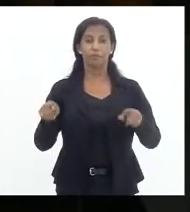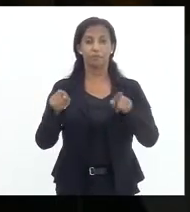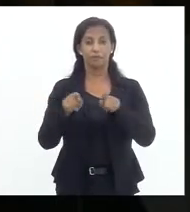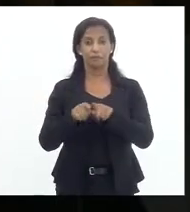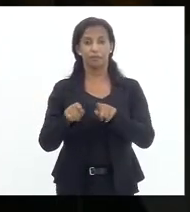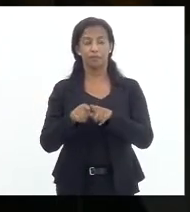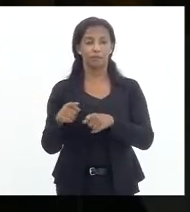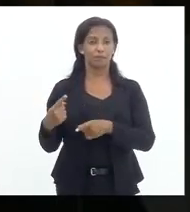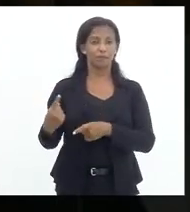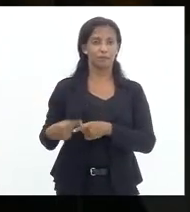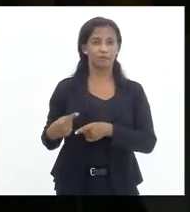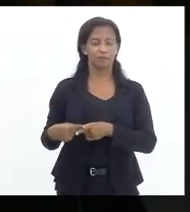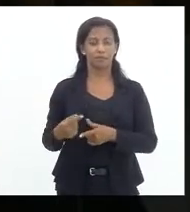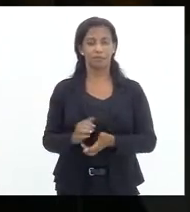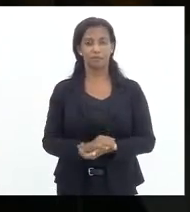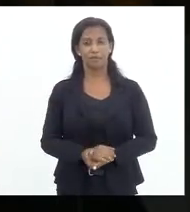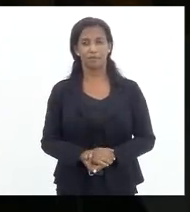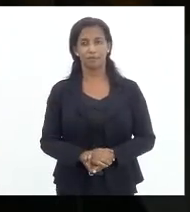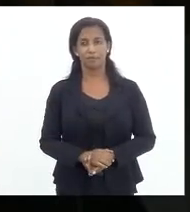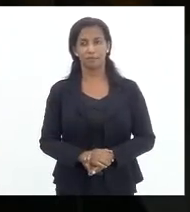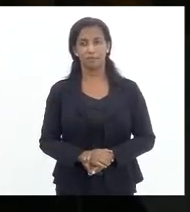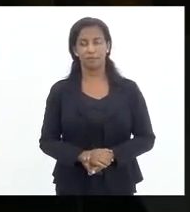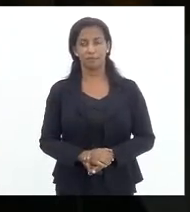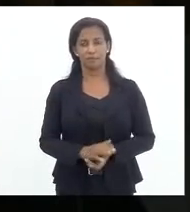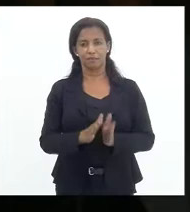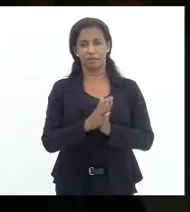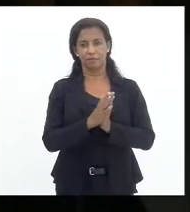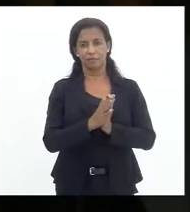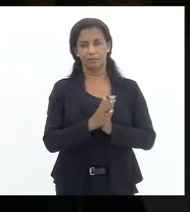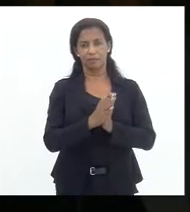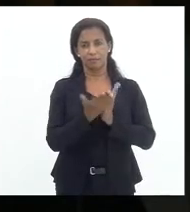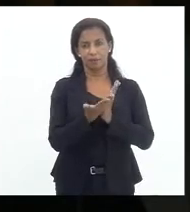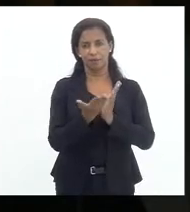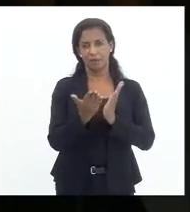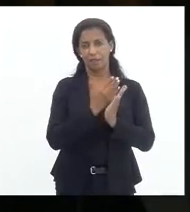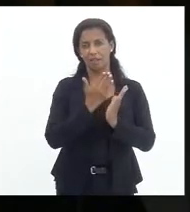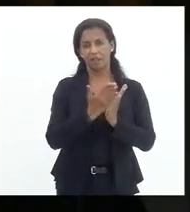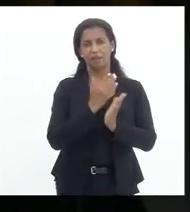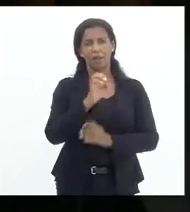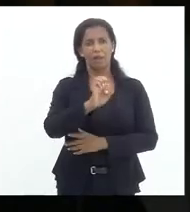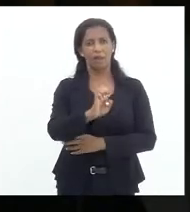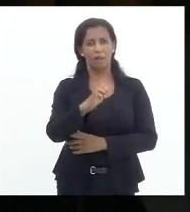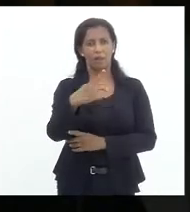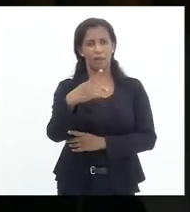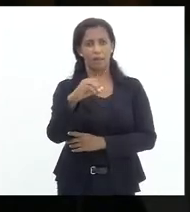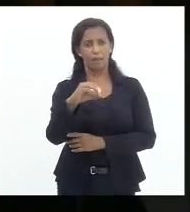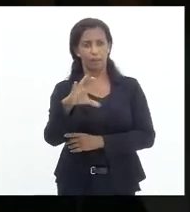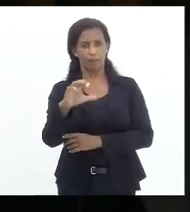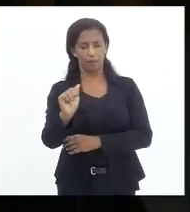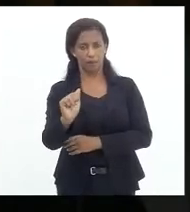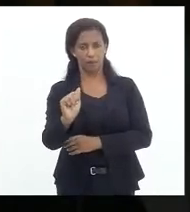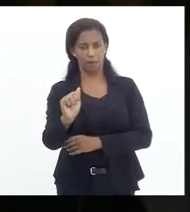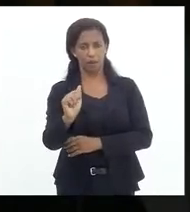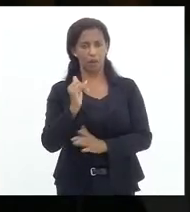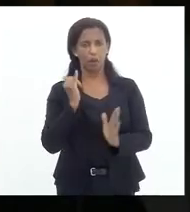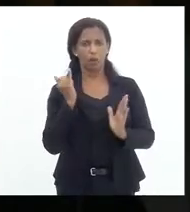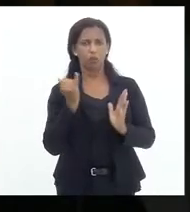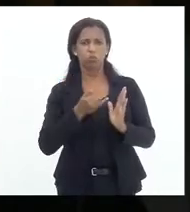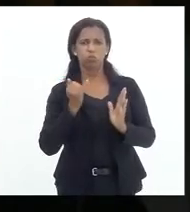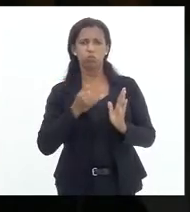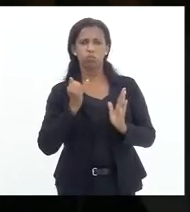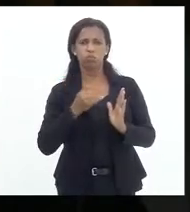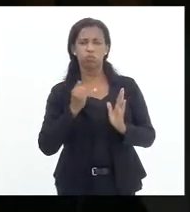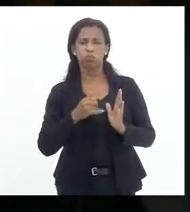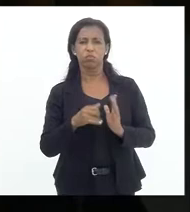porque e a revista Época negócios o publicou uma